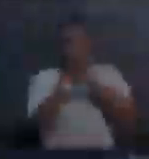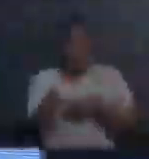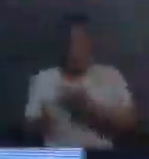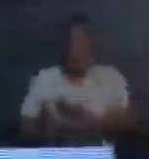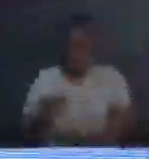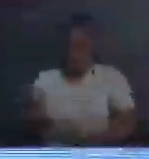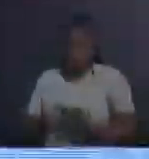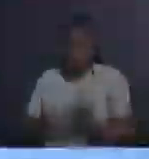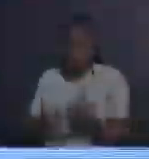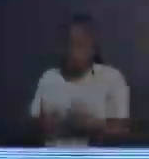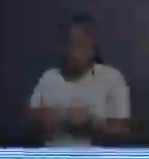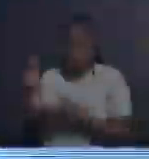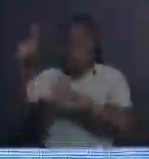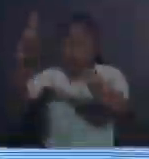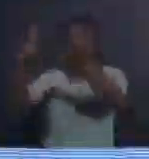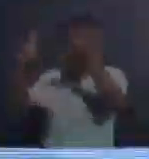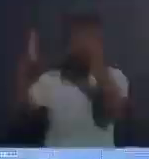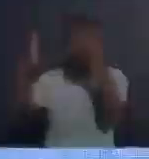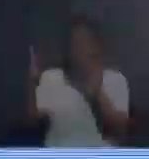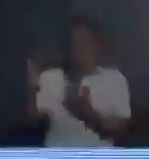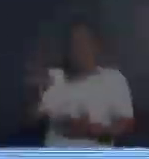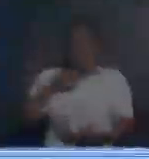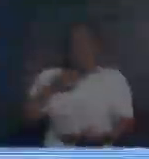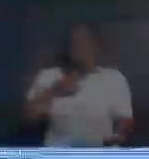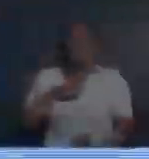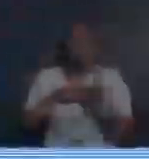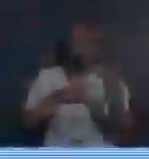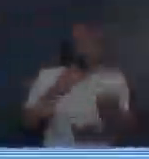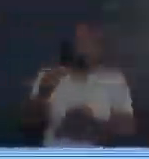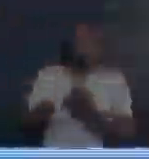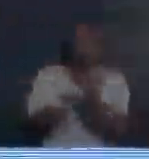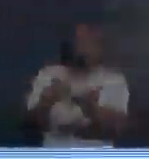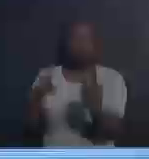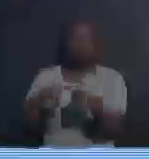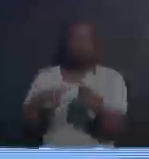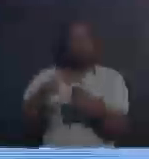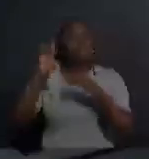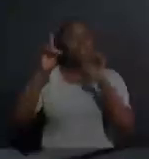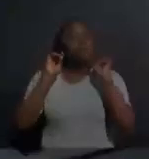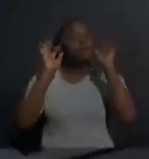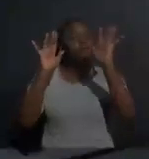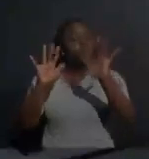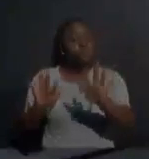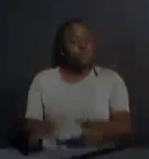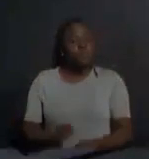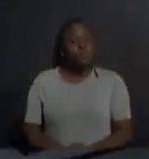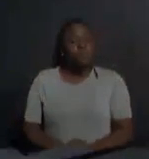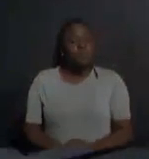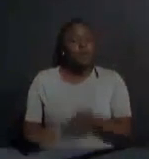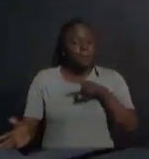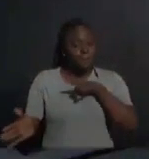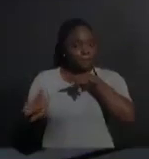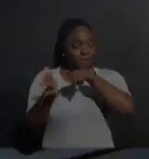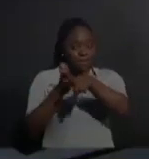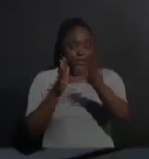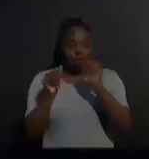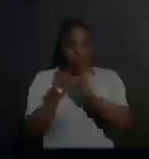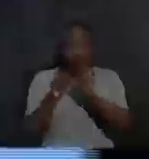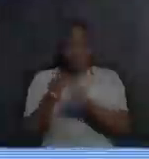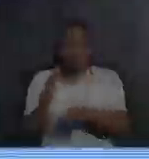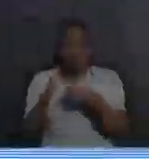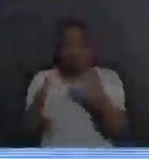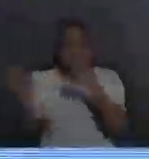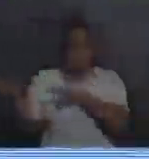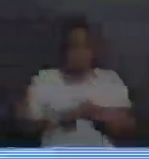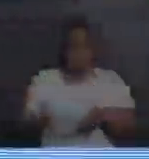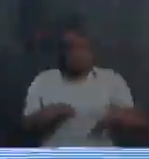Deus me abençoou. Quem aqui tem alguma coisa para dar porque Deus te abençoou? Uma pergunta que eu faço para mim, pelo menos uma vez por semana, é